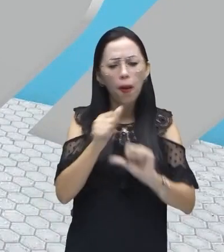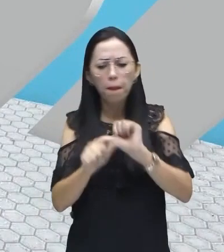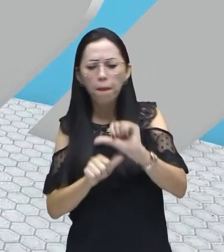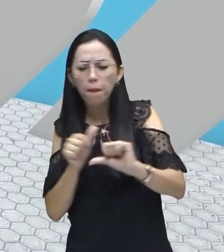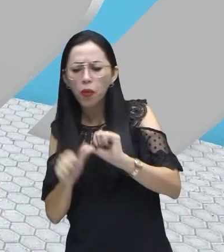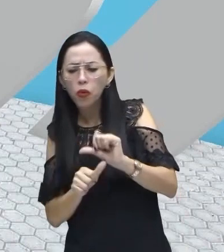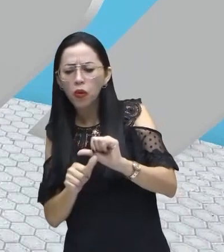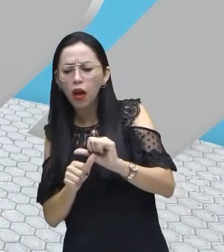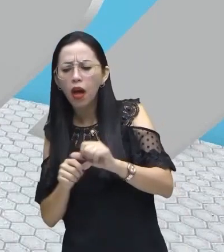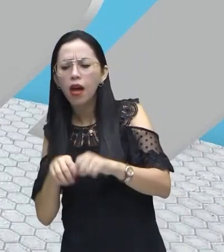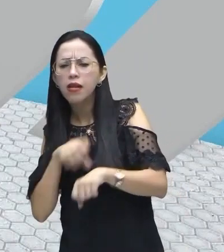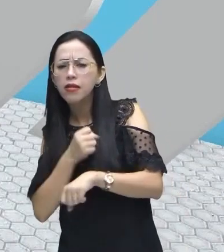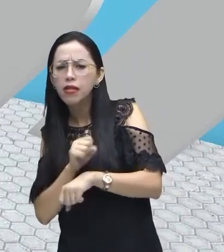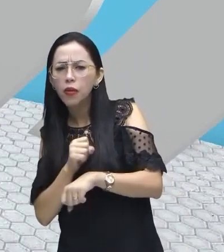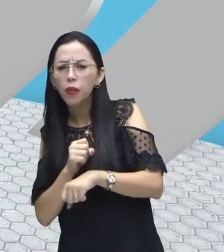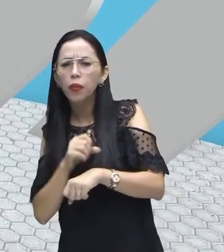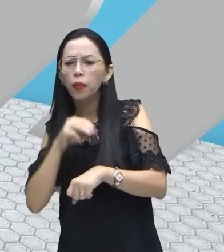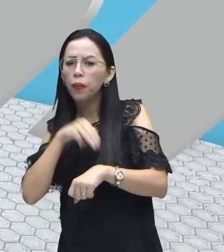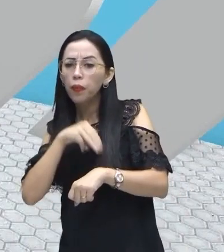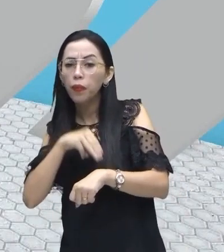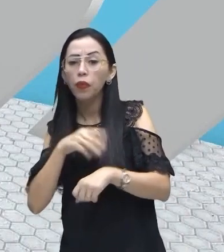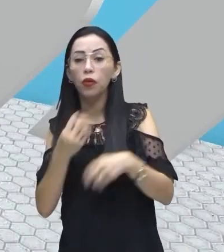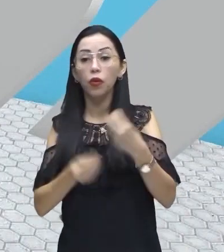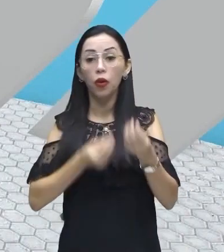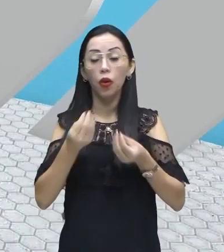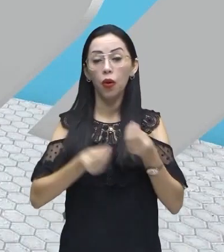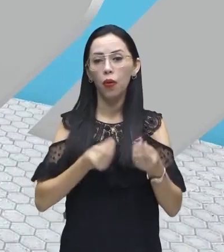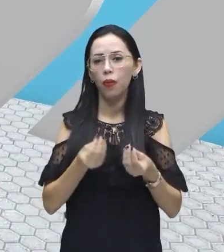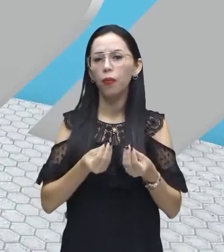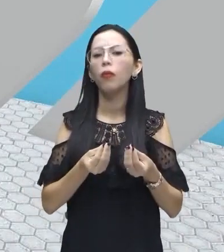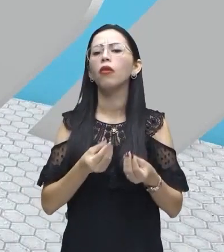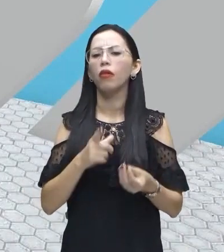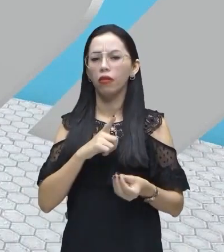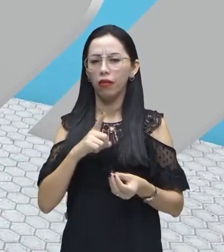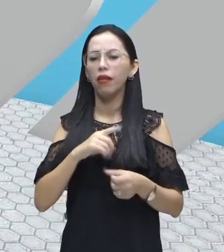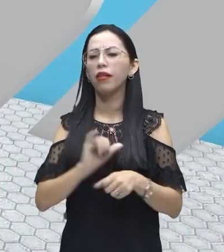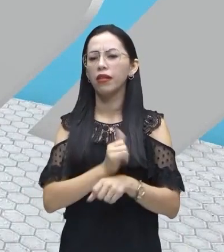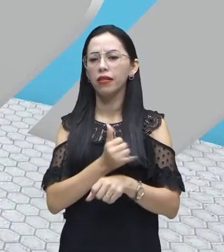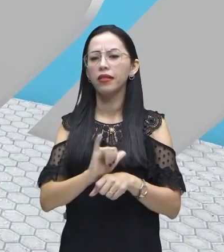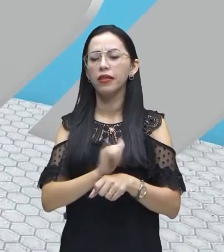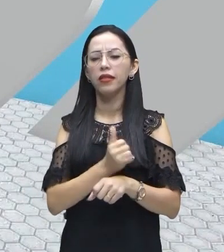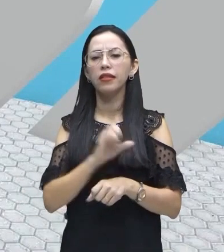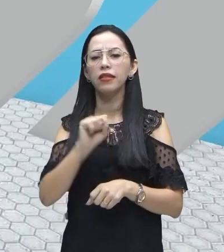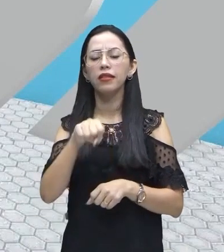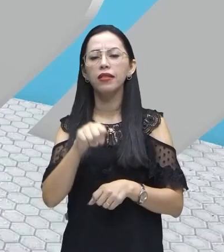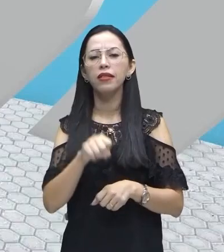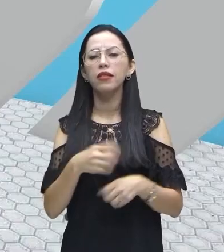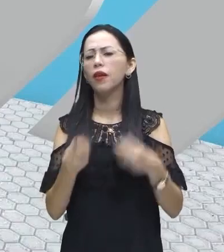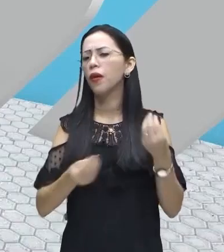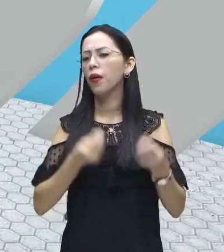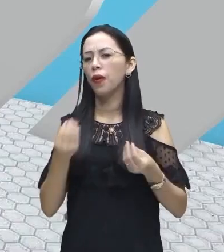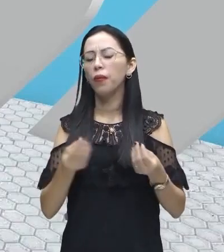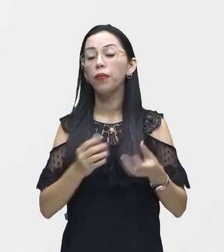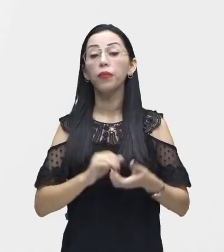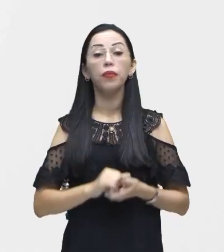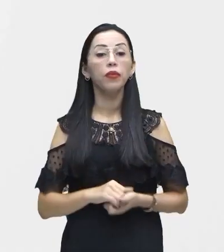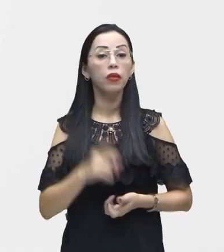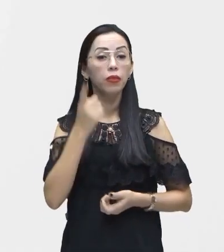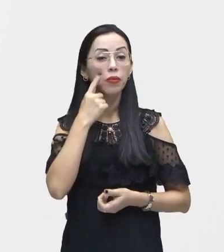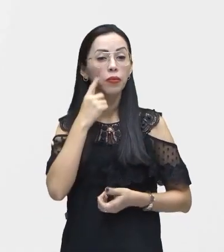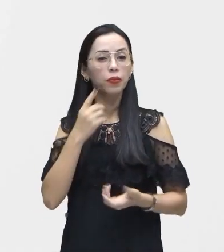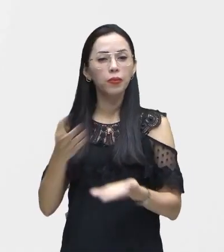minutos e segundos? Também nós temos uma maneira de fazer essa conversão, tá certo? E como é que eu faço isso, professor? Então vamos lá, de olho na